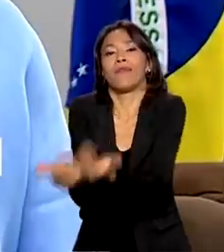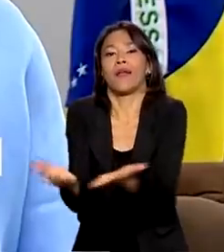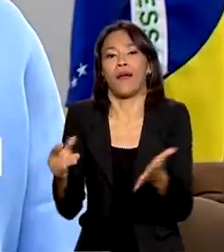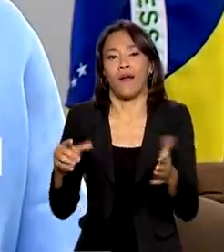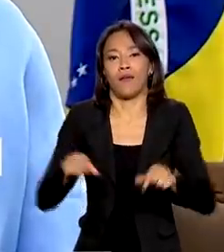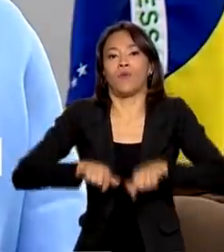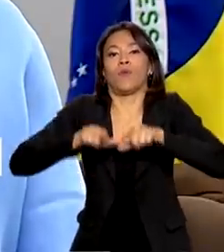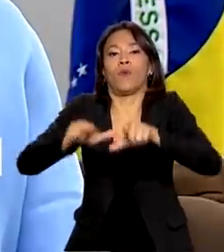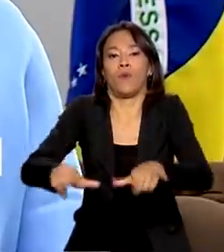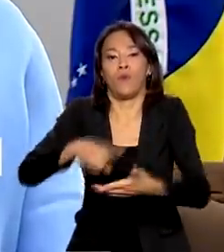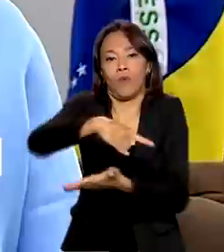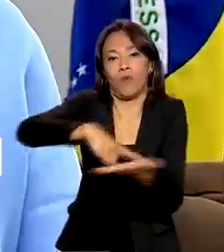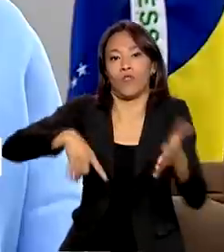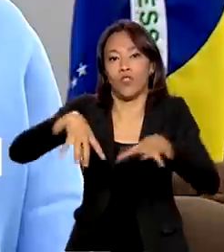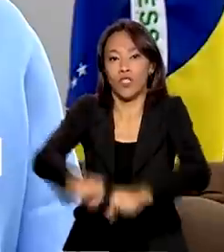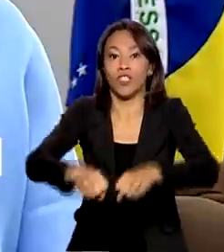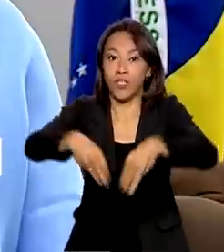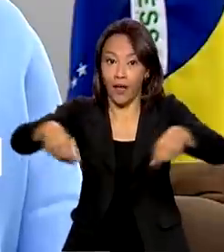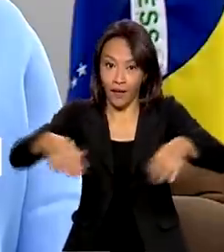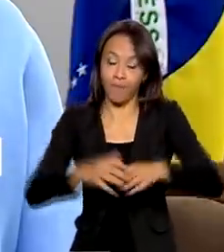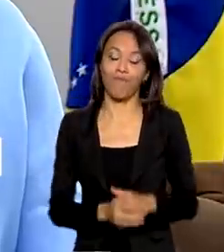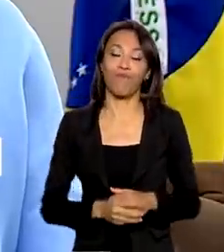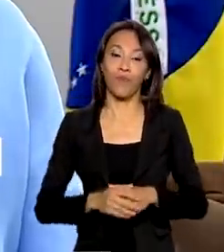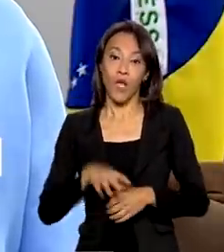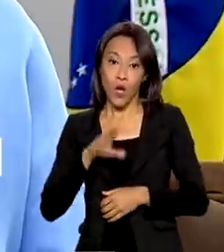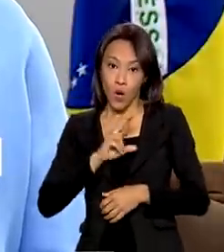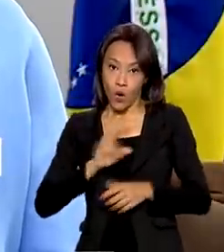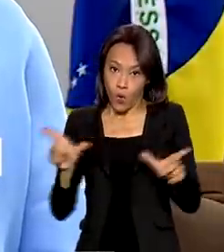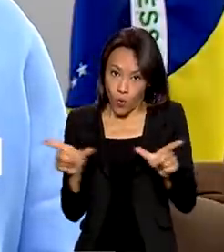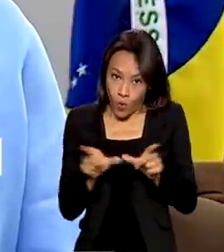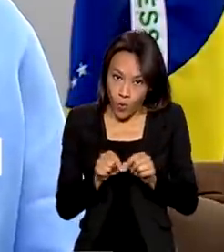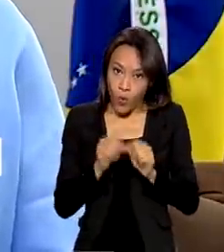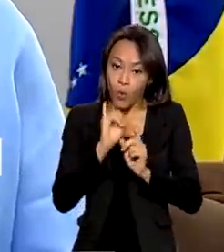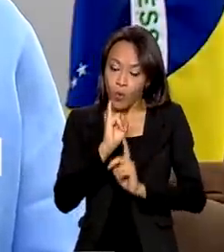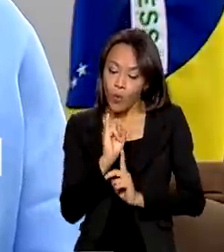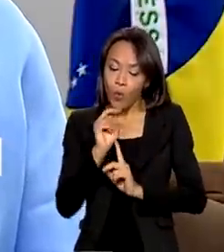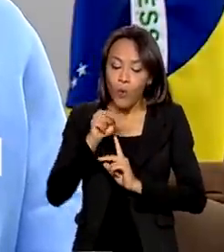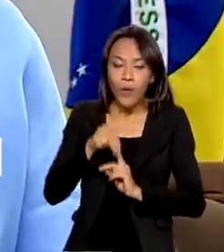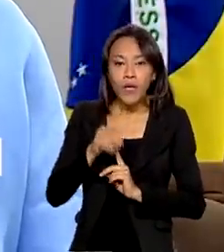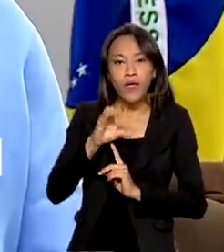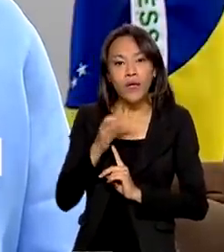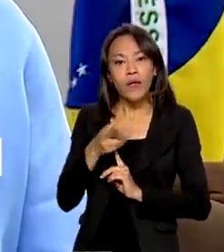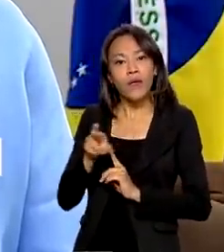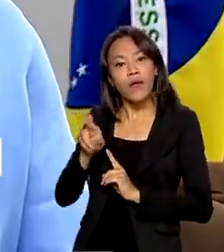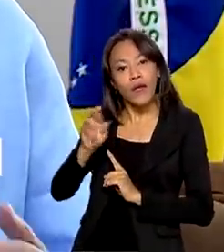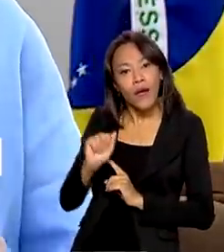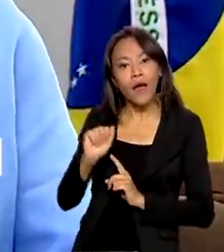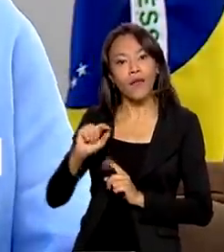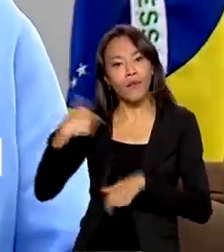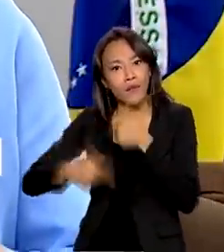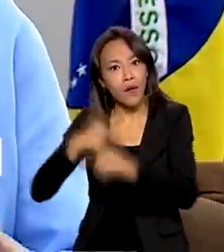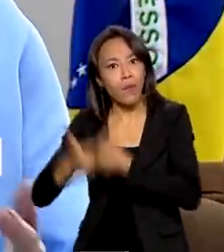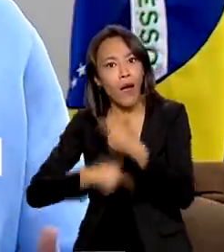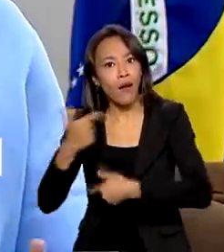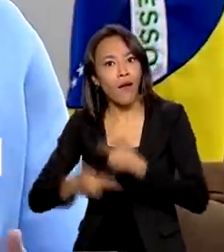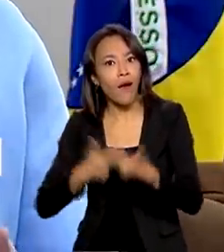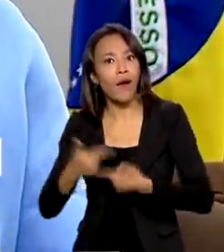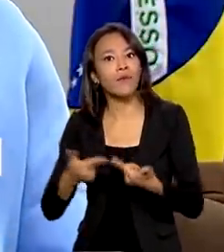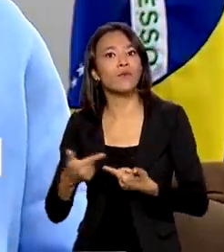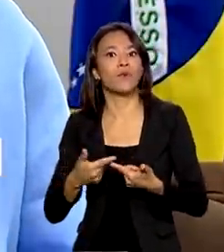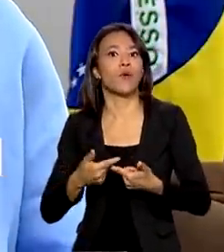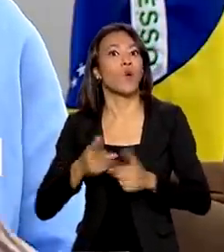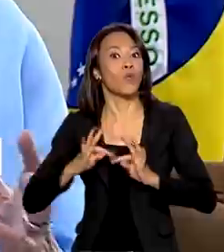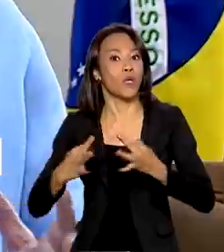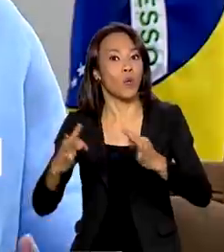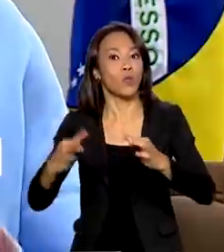tá O Incra trabalhou aí de maneira muito forte para se modernizar acabou de lançar uma nova